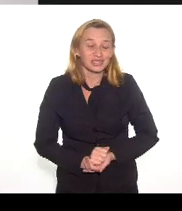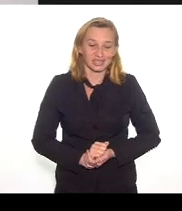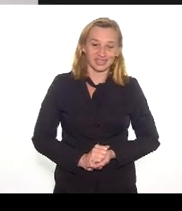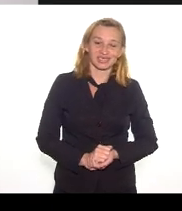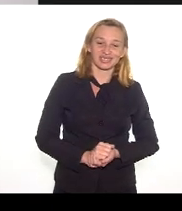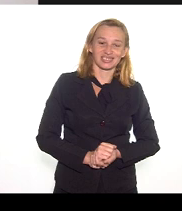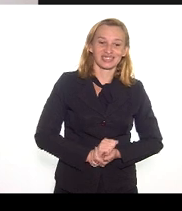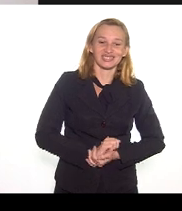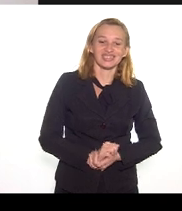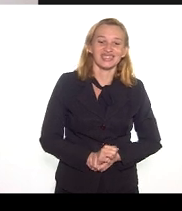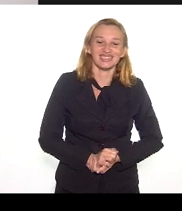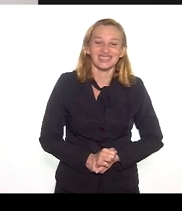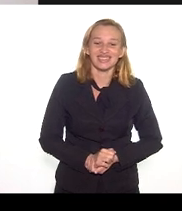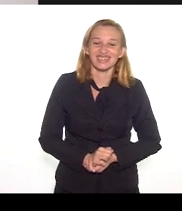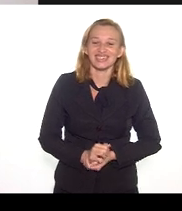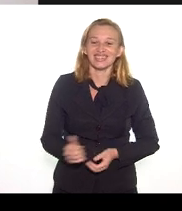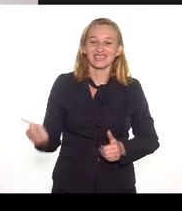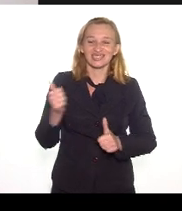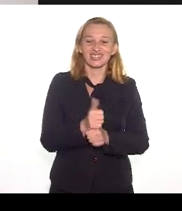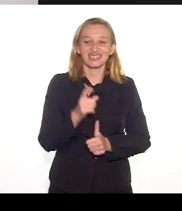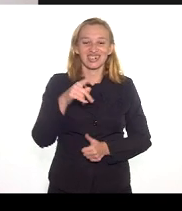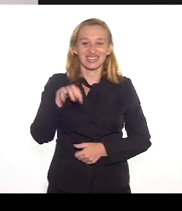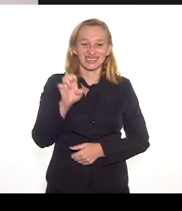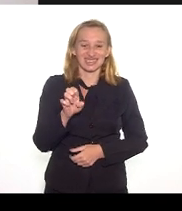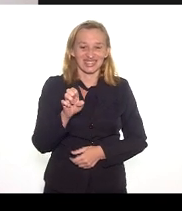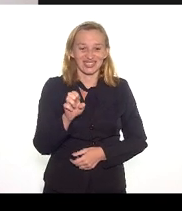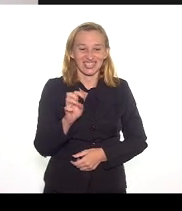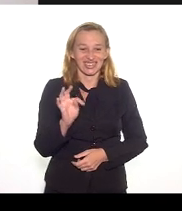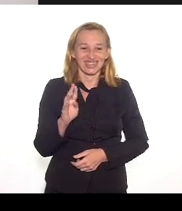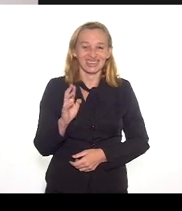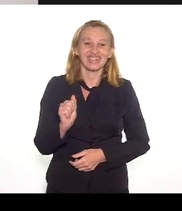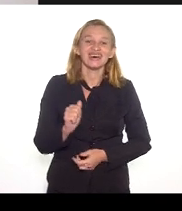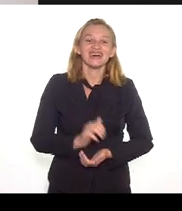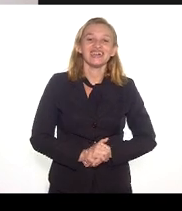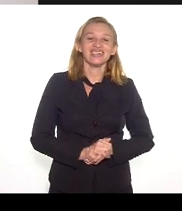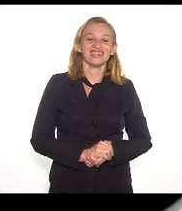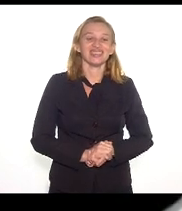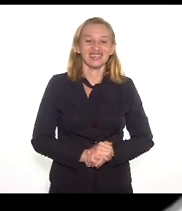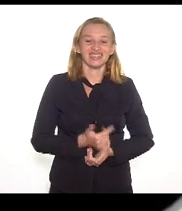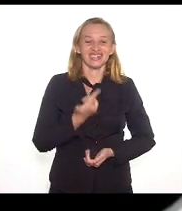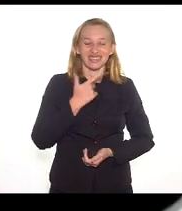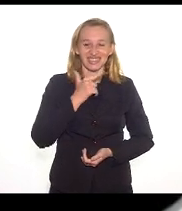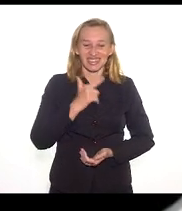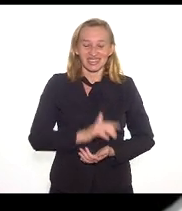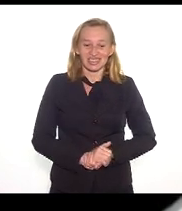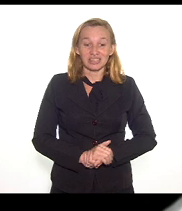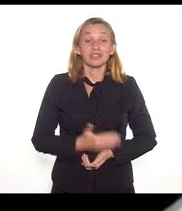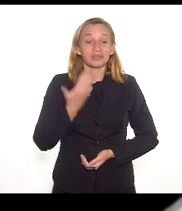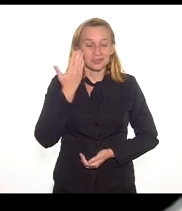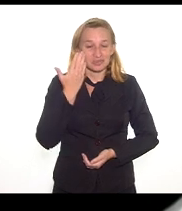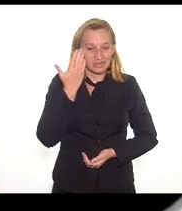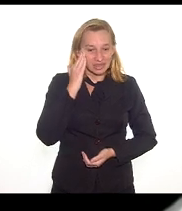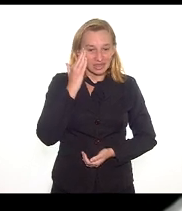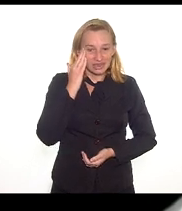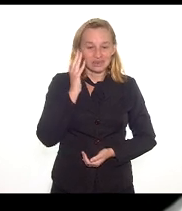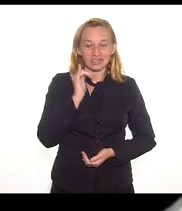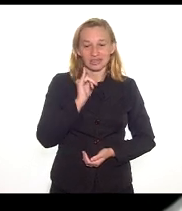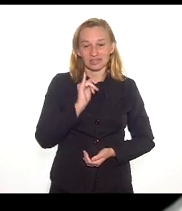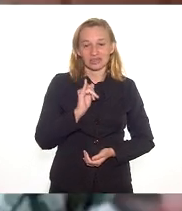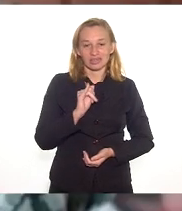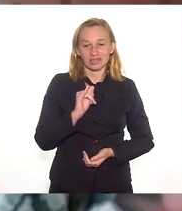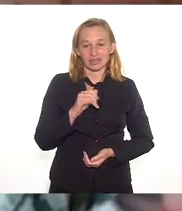Alexandre hoje. entendo notícias em relação